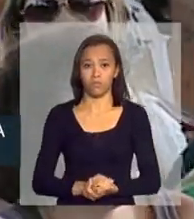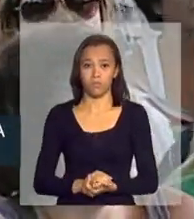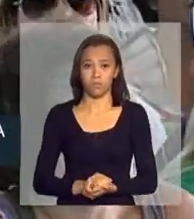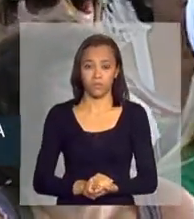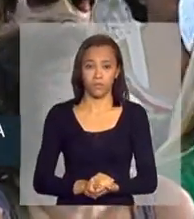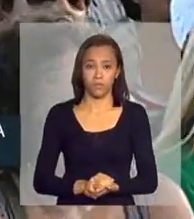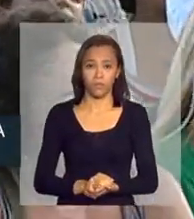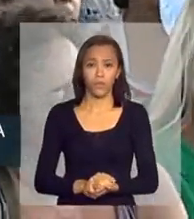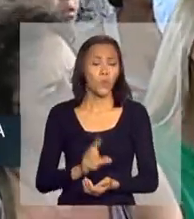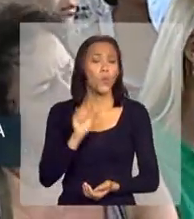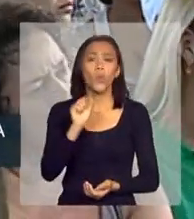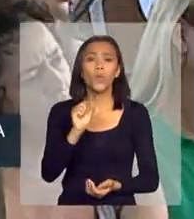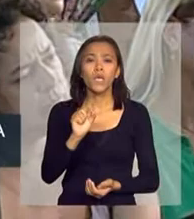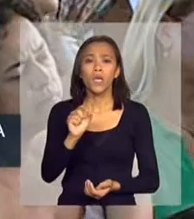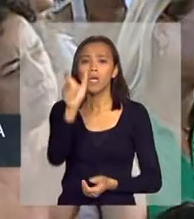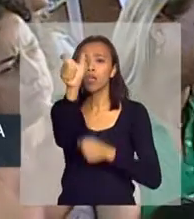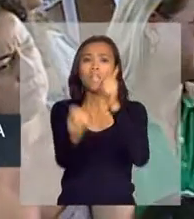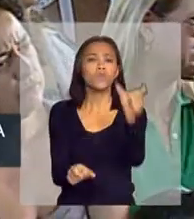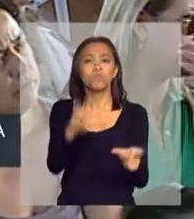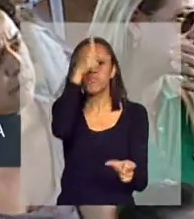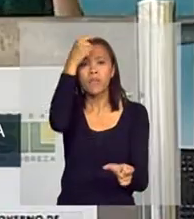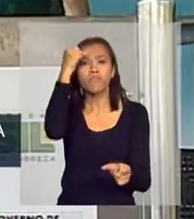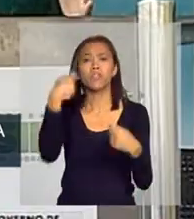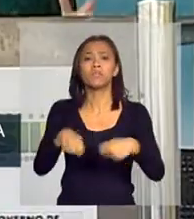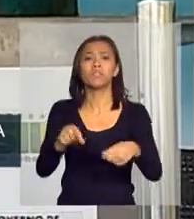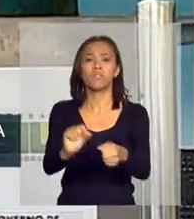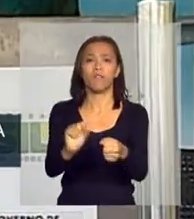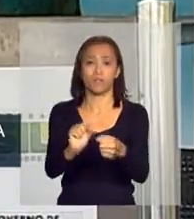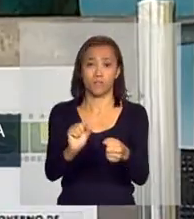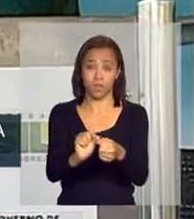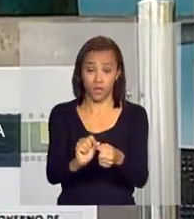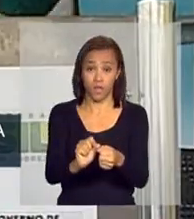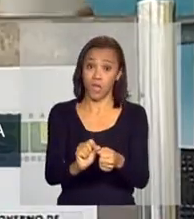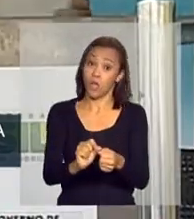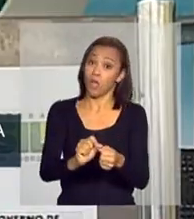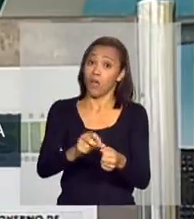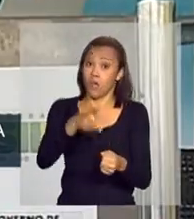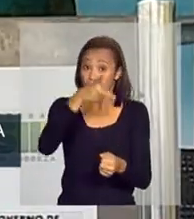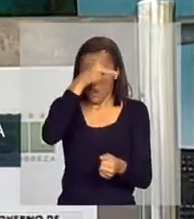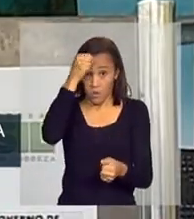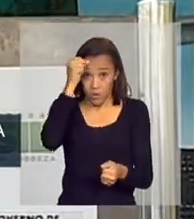O que é que o prefeito tem de fazer? O prefeito tem de olhar,